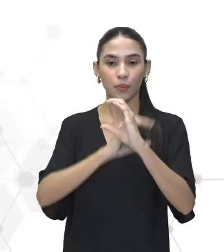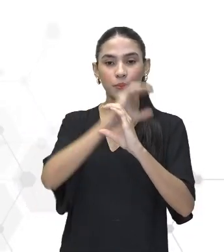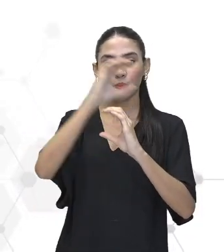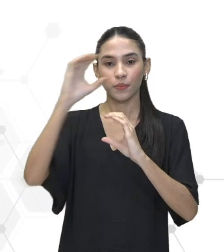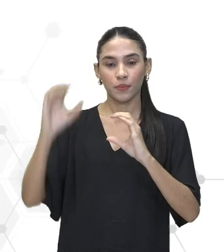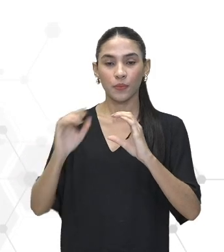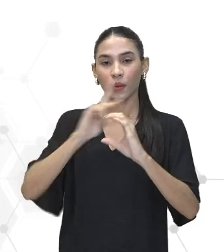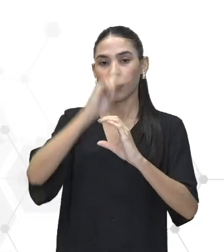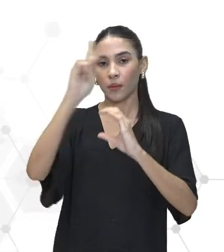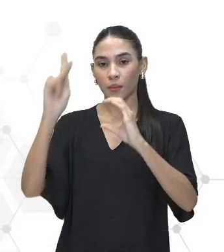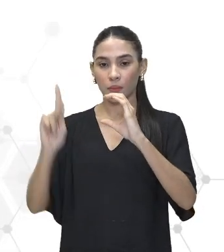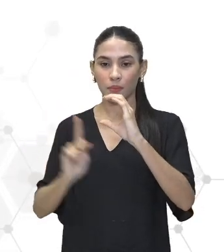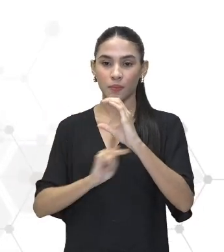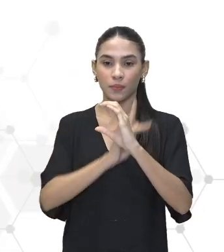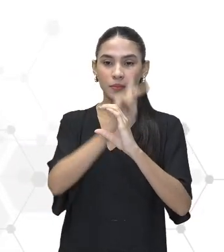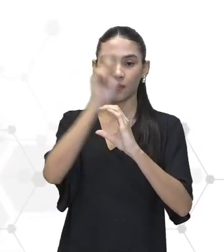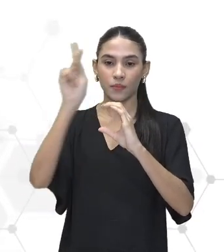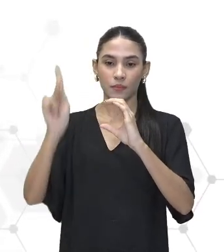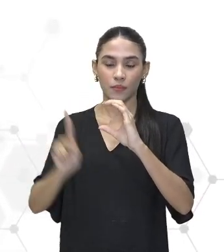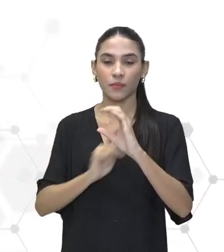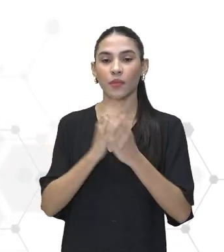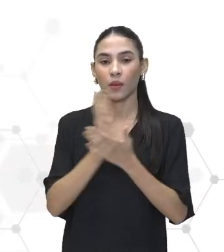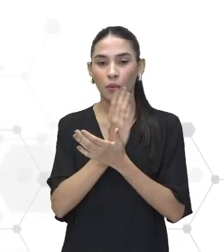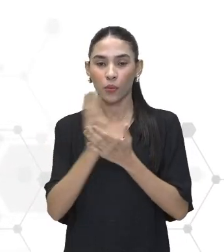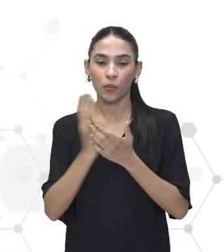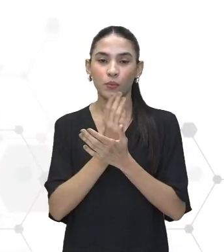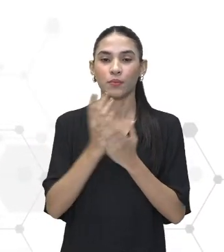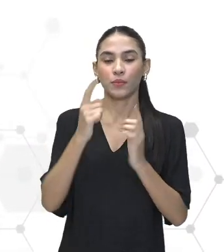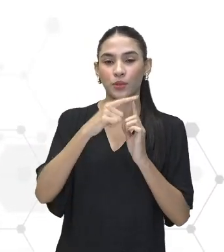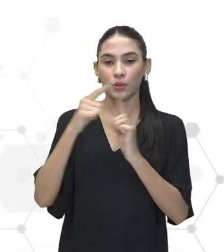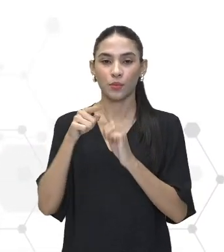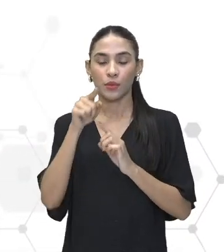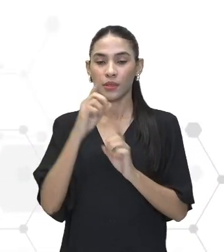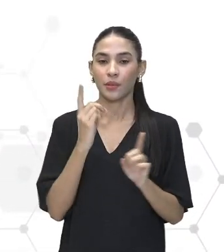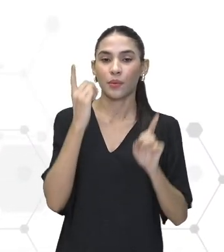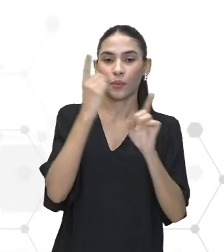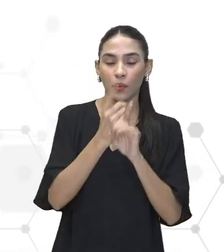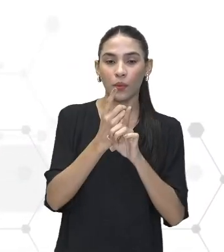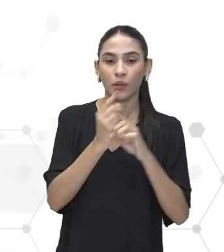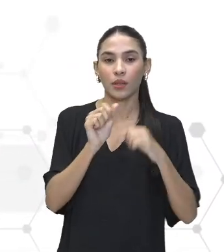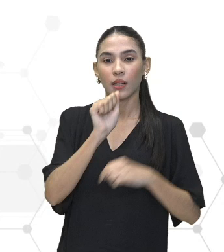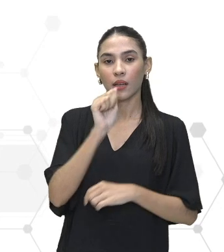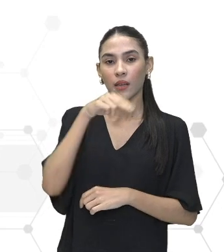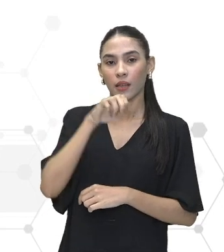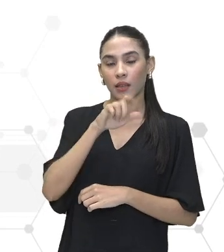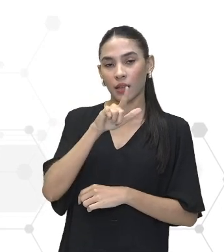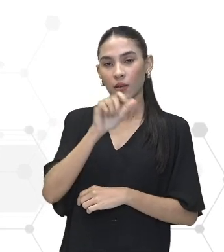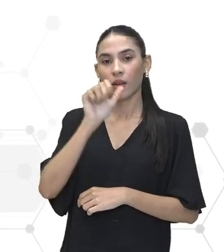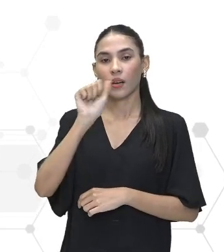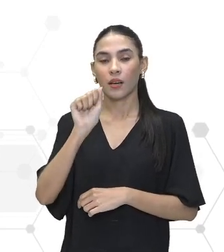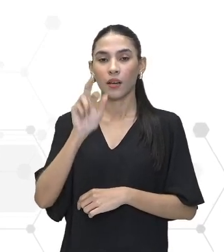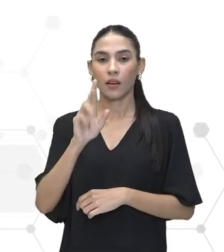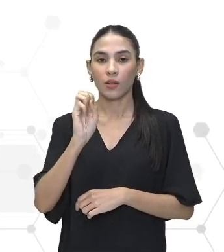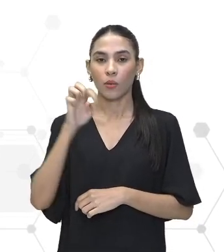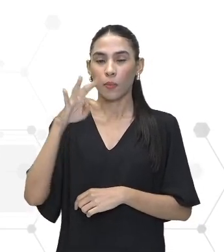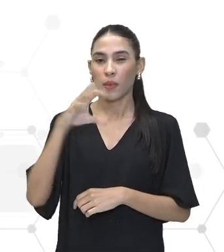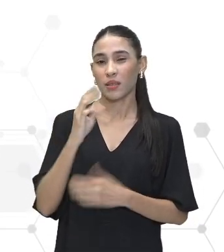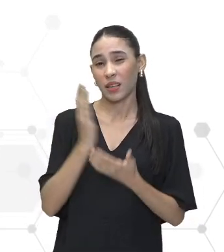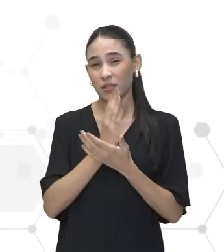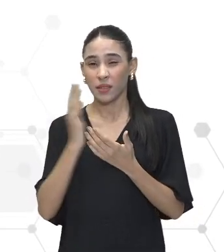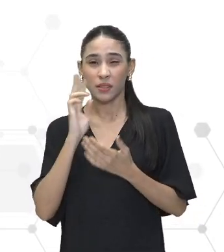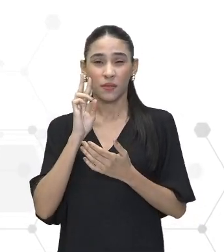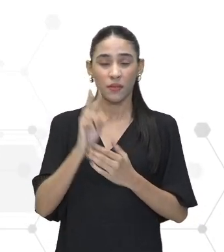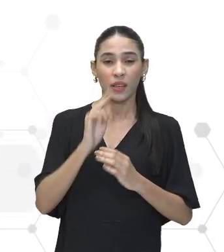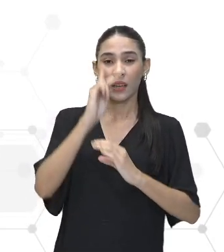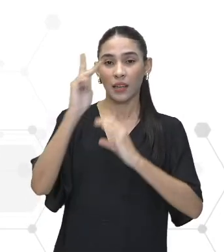Então, essas daí são algumas maneiras como a gente encontra o anel aromático. Às vezes aparece o hidrogênio,